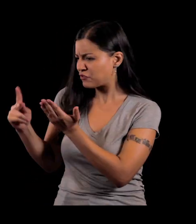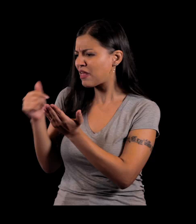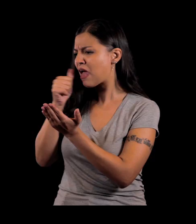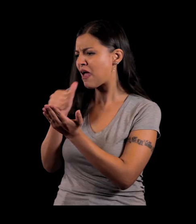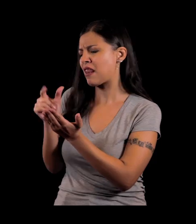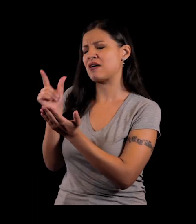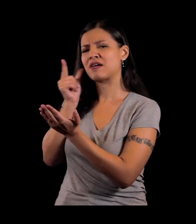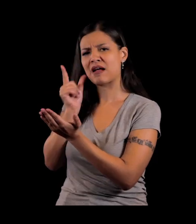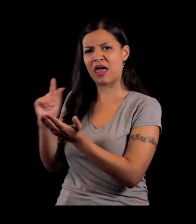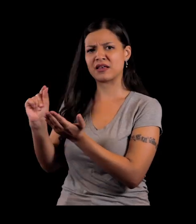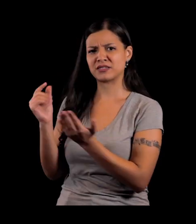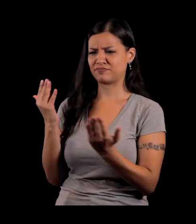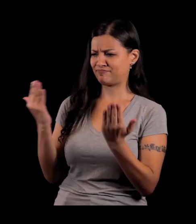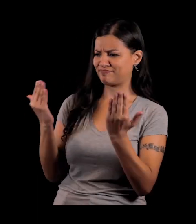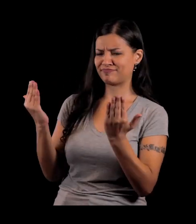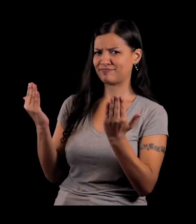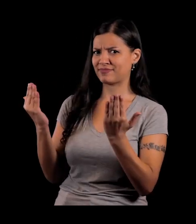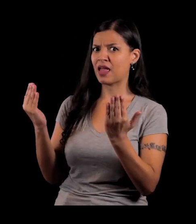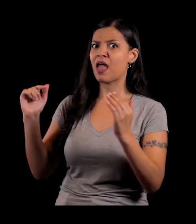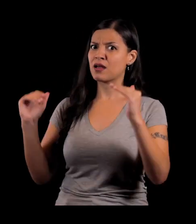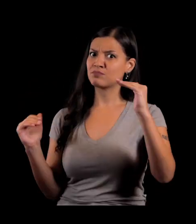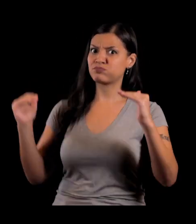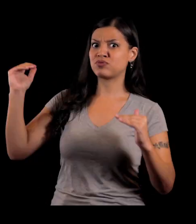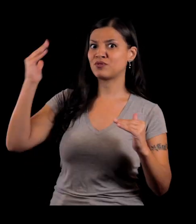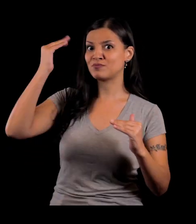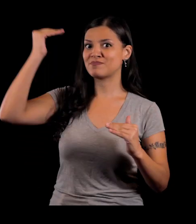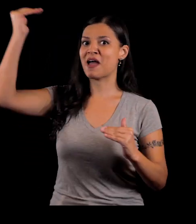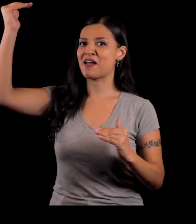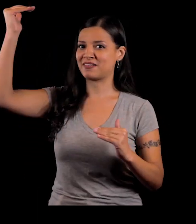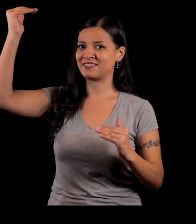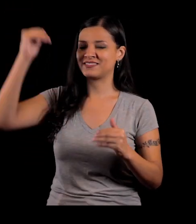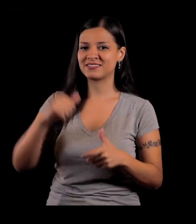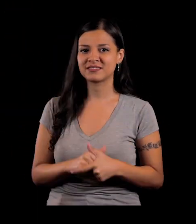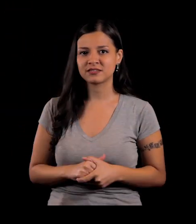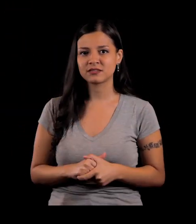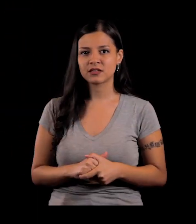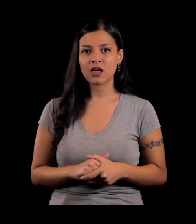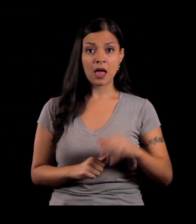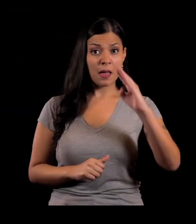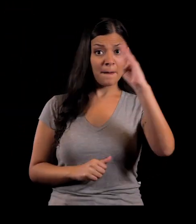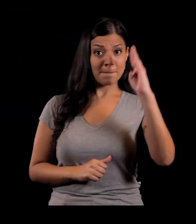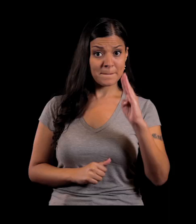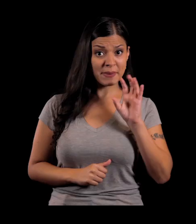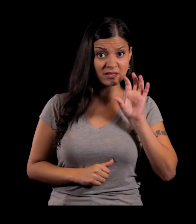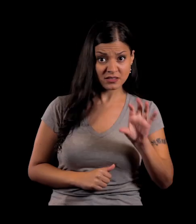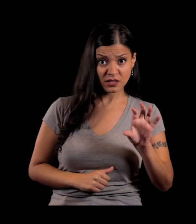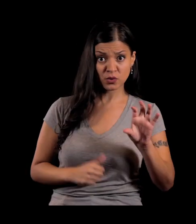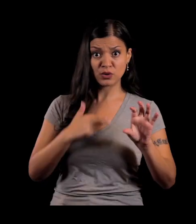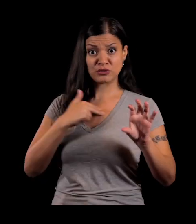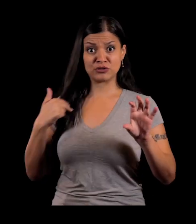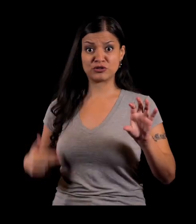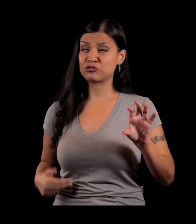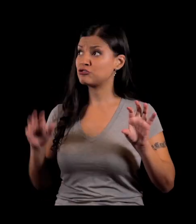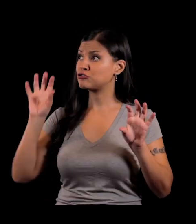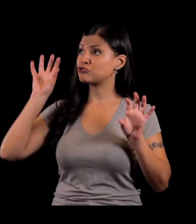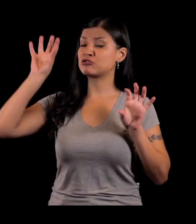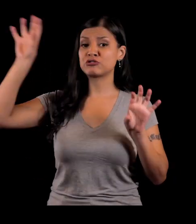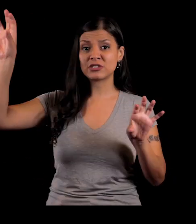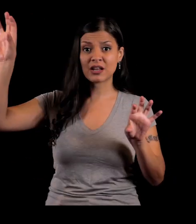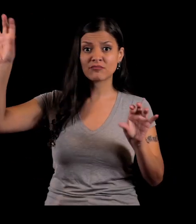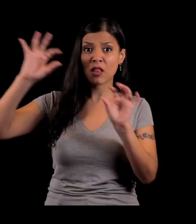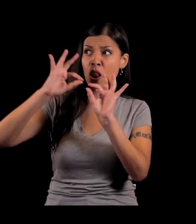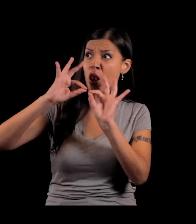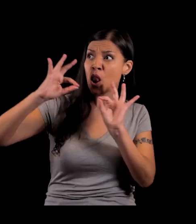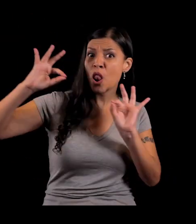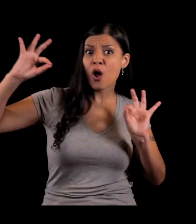Clarice Lispector. O Brasil fica tão longe da China, então é um país quase totalmente desconhecido para o povo chinês.